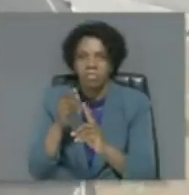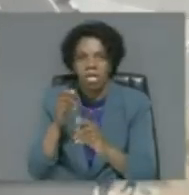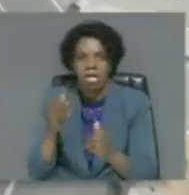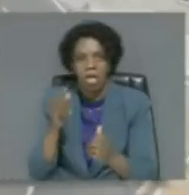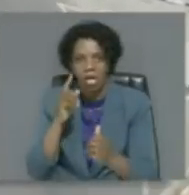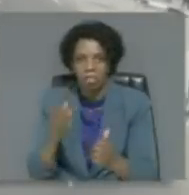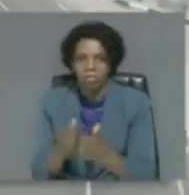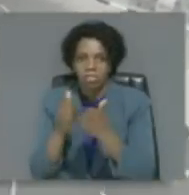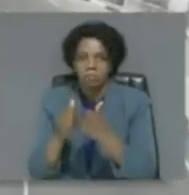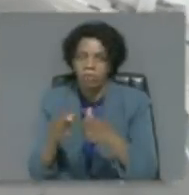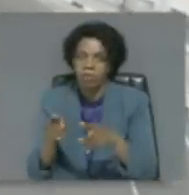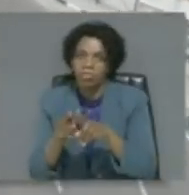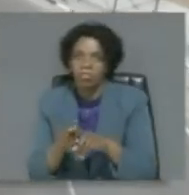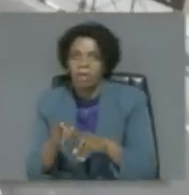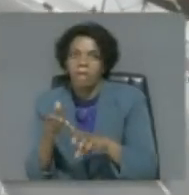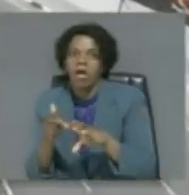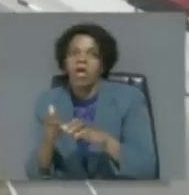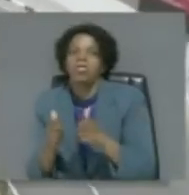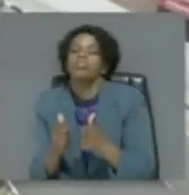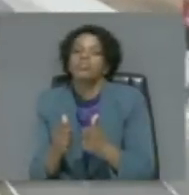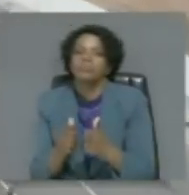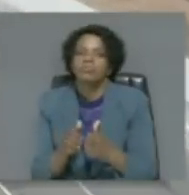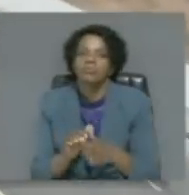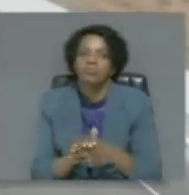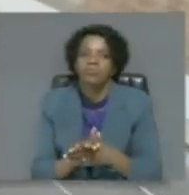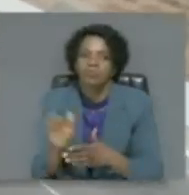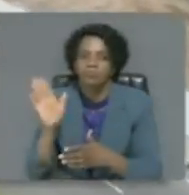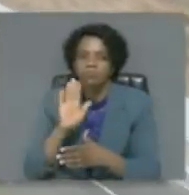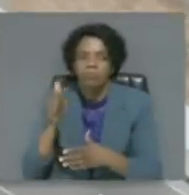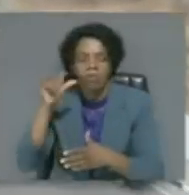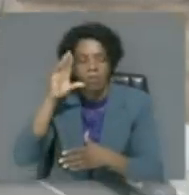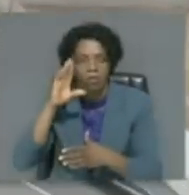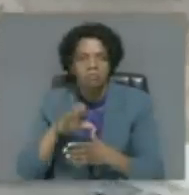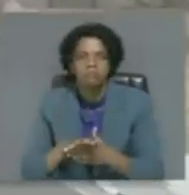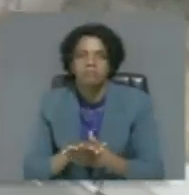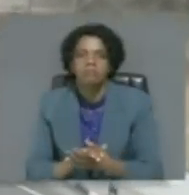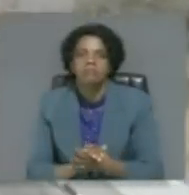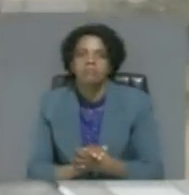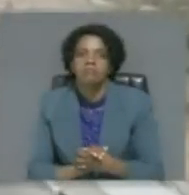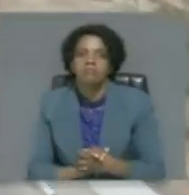todas as incidências desta mesma infraestrutura. Boa tarde.